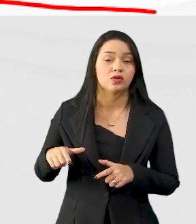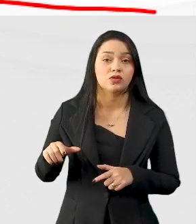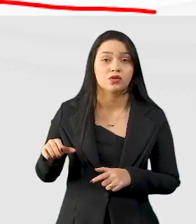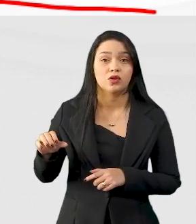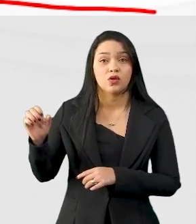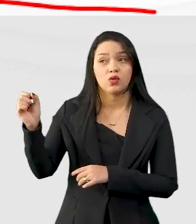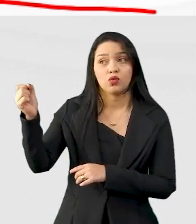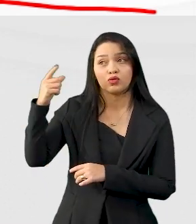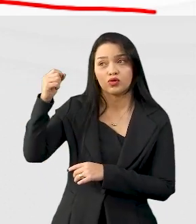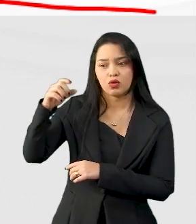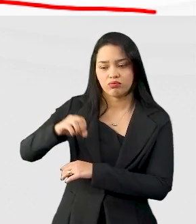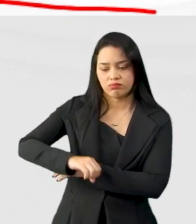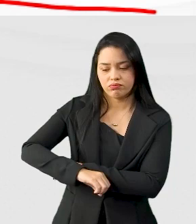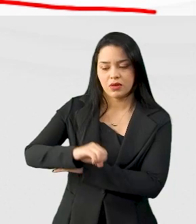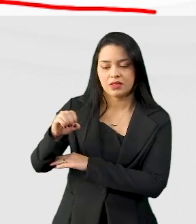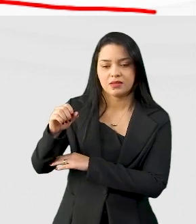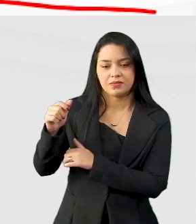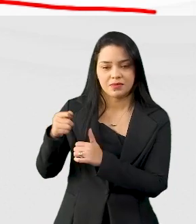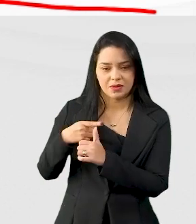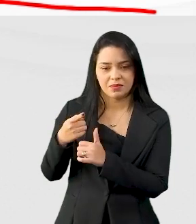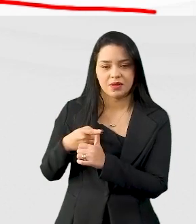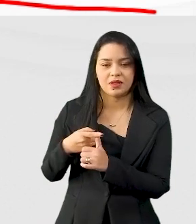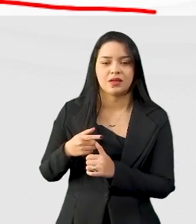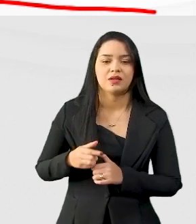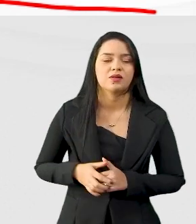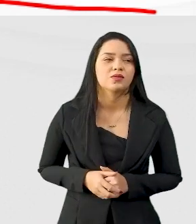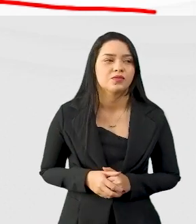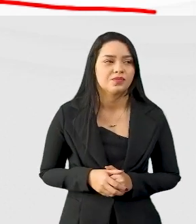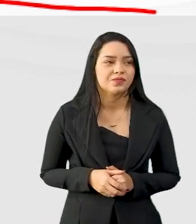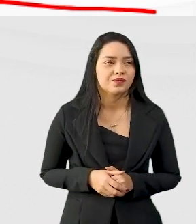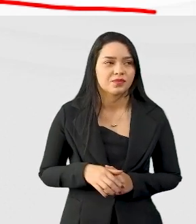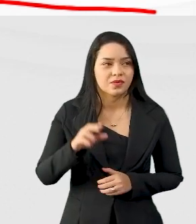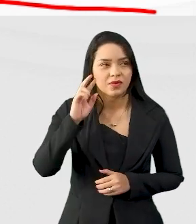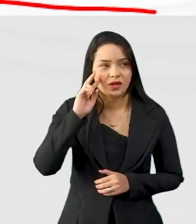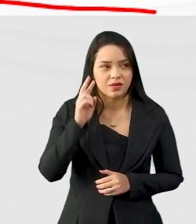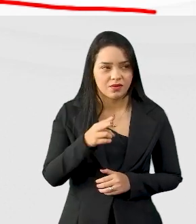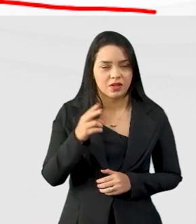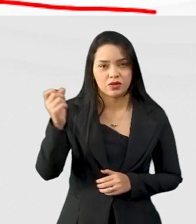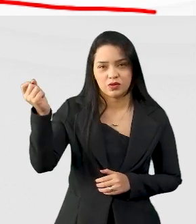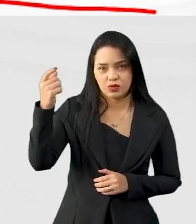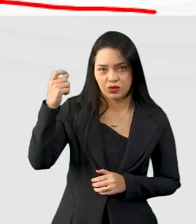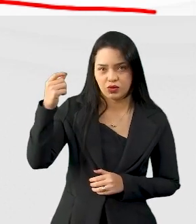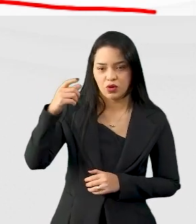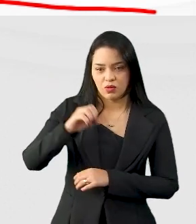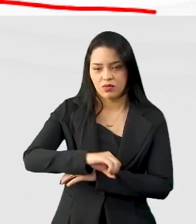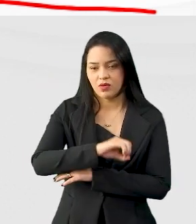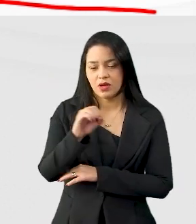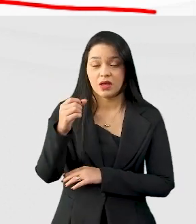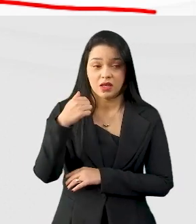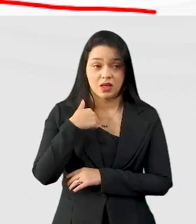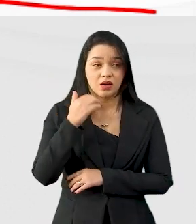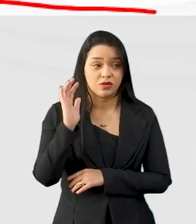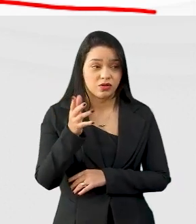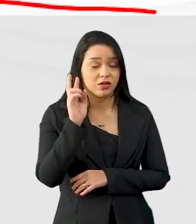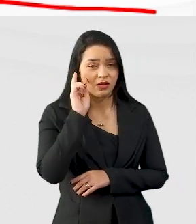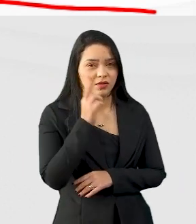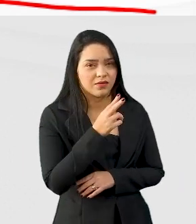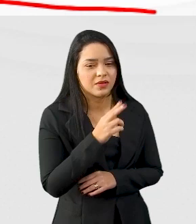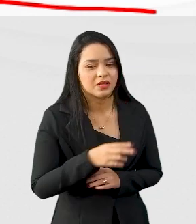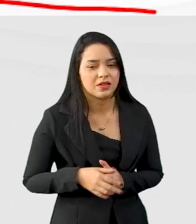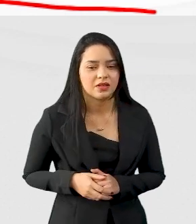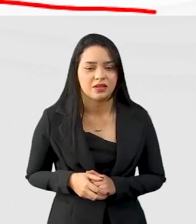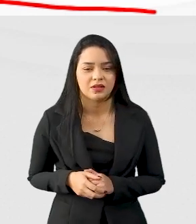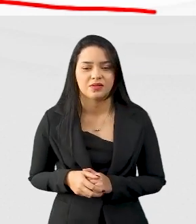nasce primeiro, inclusive. É muito bonito, diga-se de passagem, ver o nascer do sol nessa região. Eu, particularmente, já tive essa